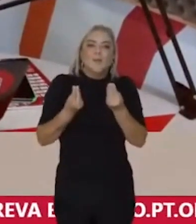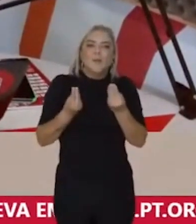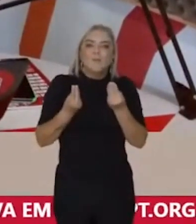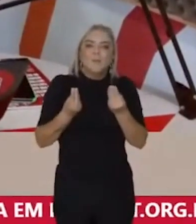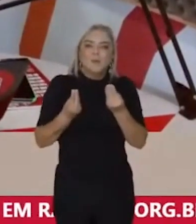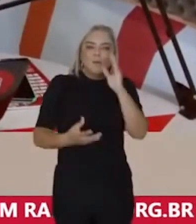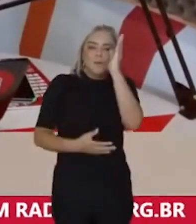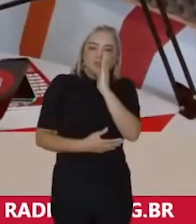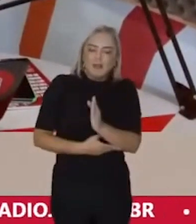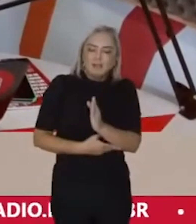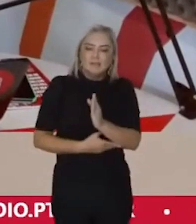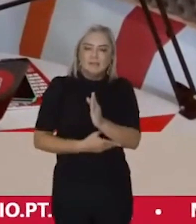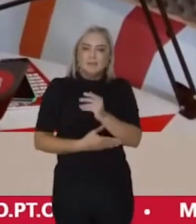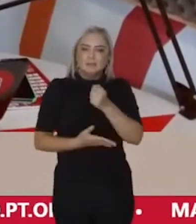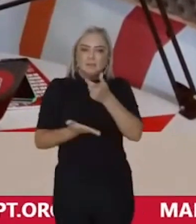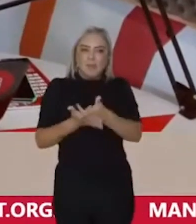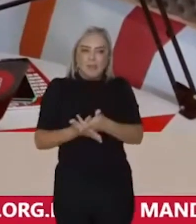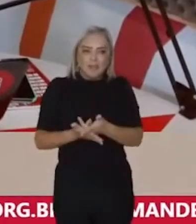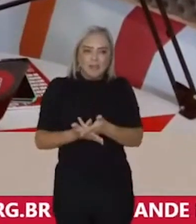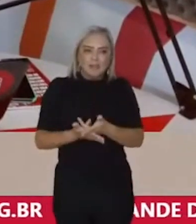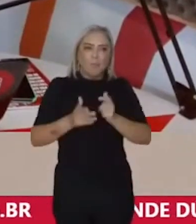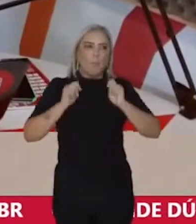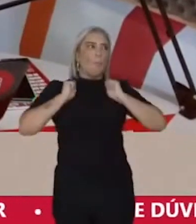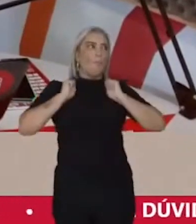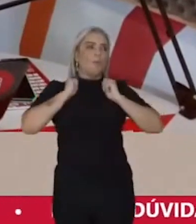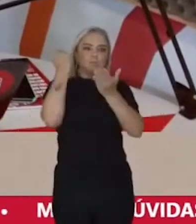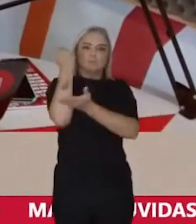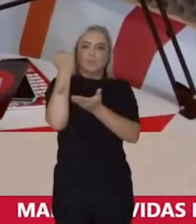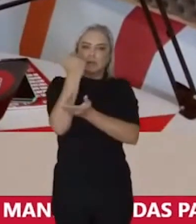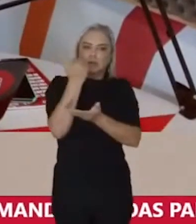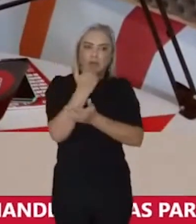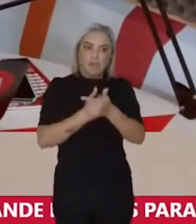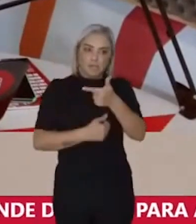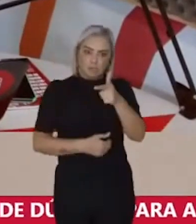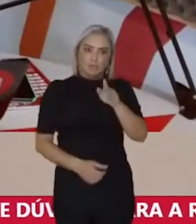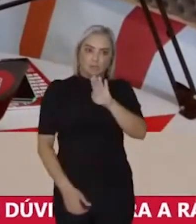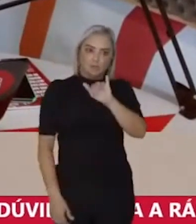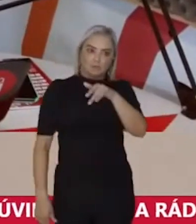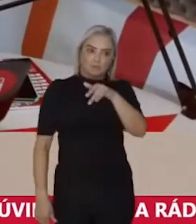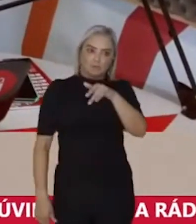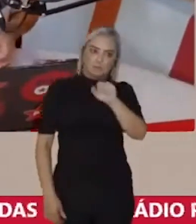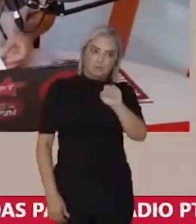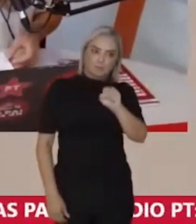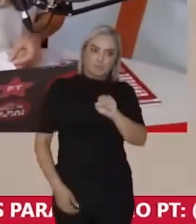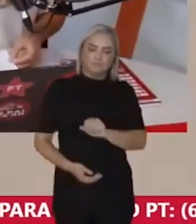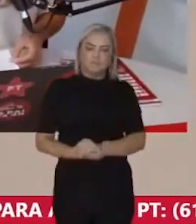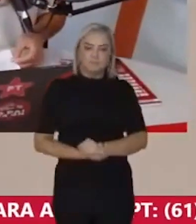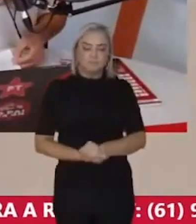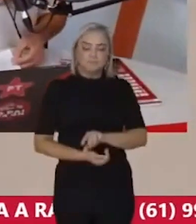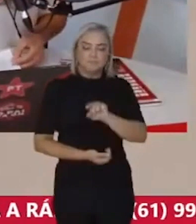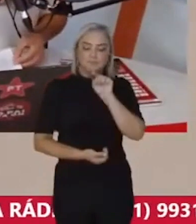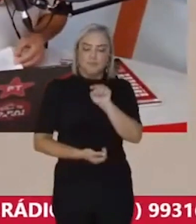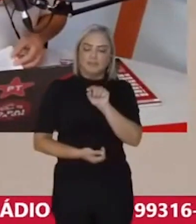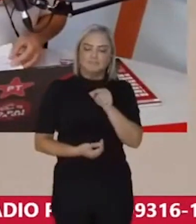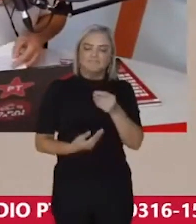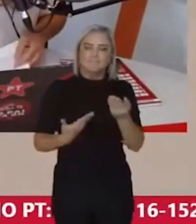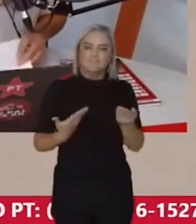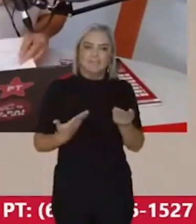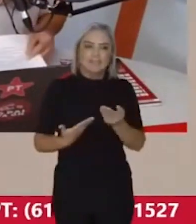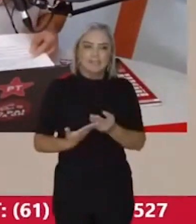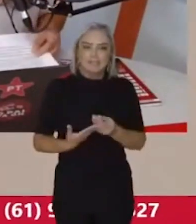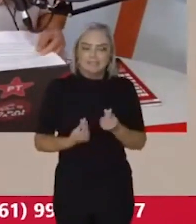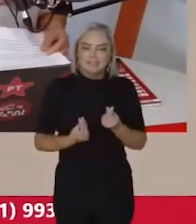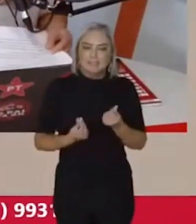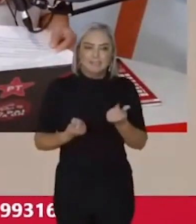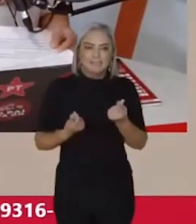por ser omisso com o desmatamento da Amazônia e de outros biomas? Olha, isso é um